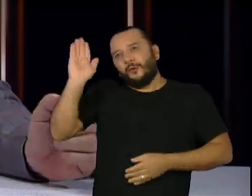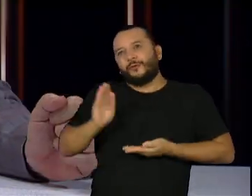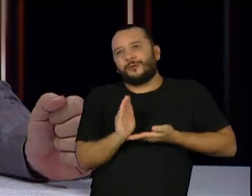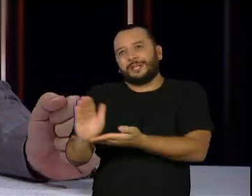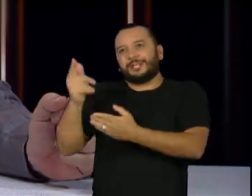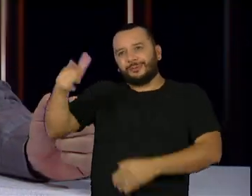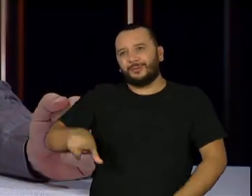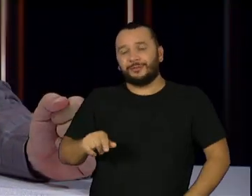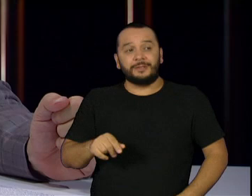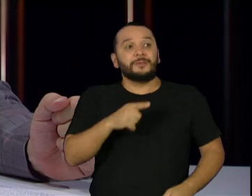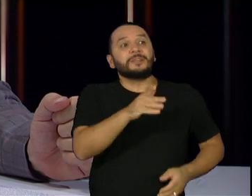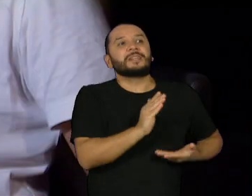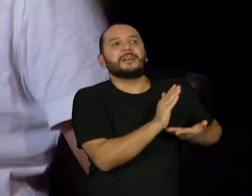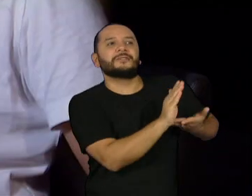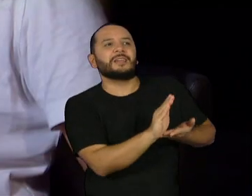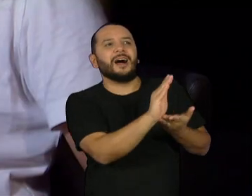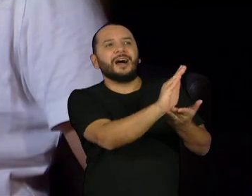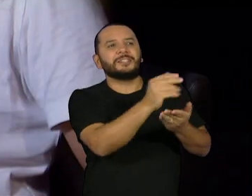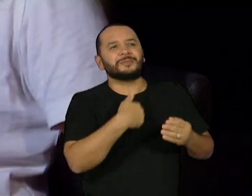nessas viagens?